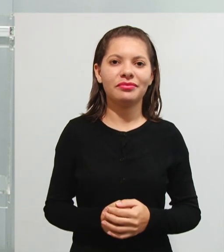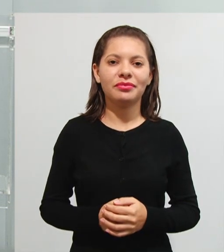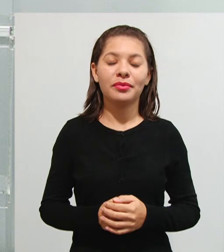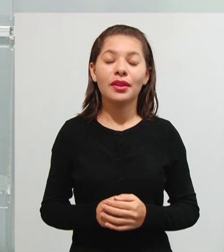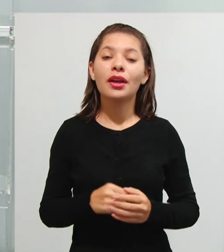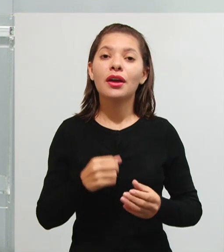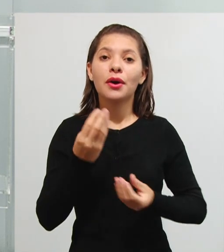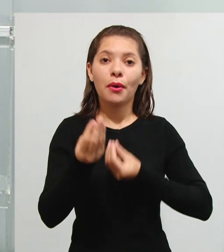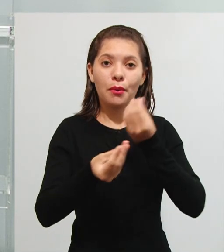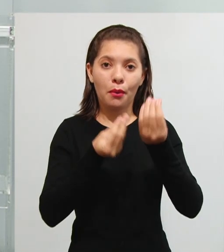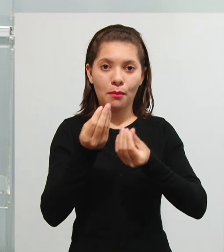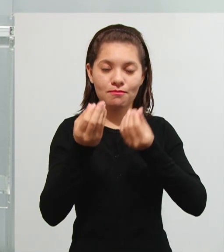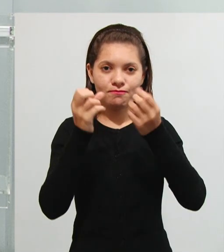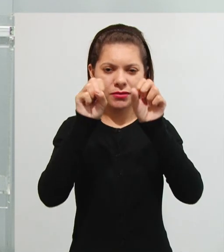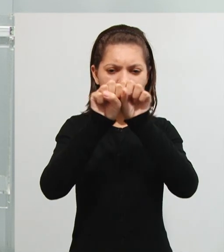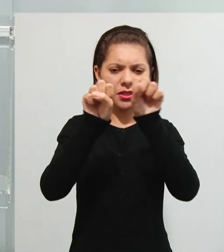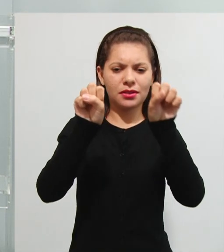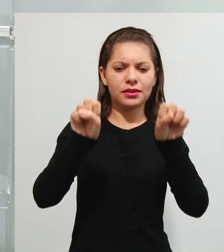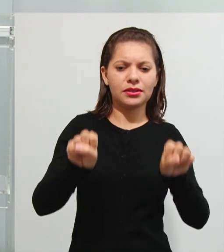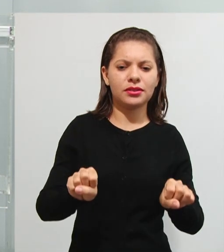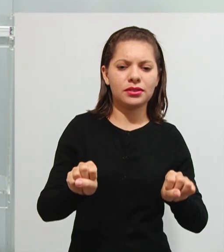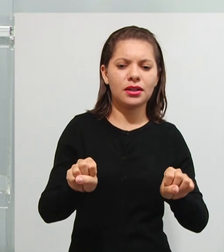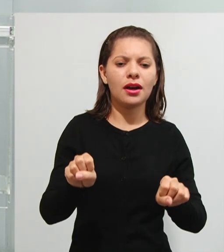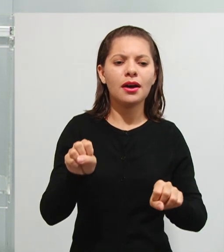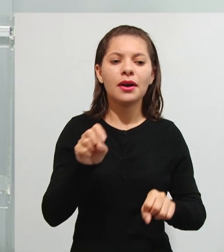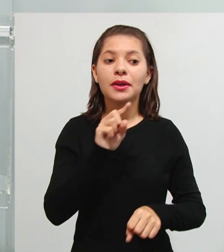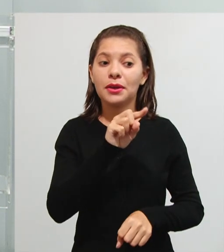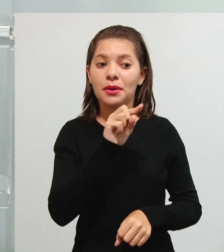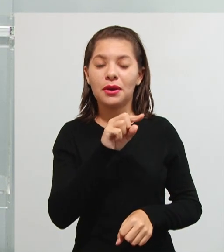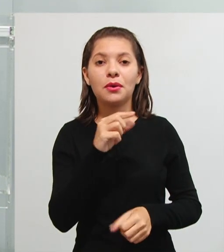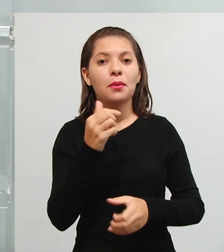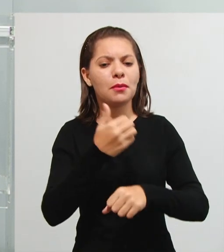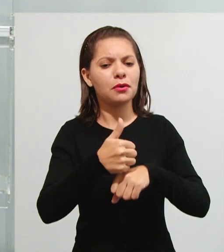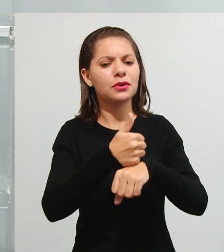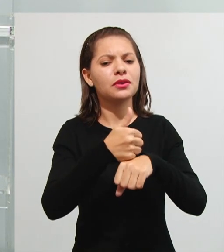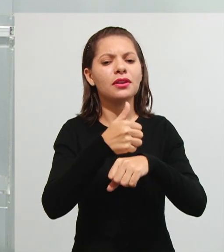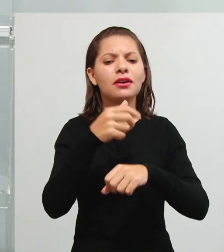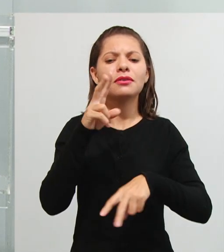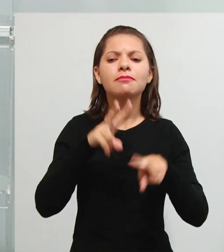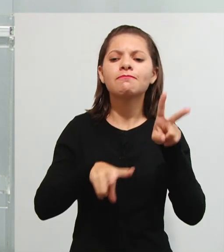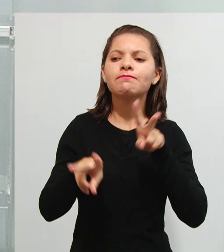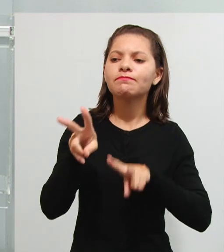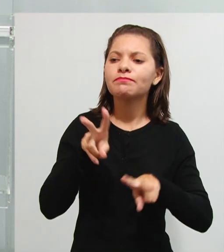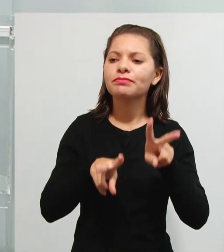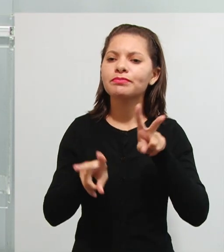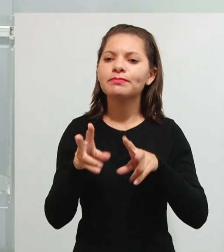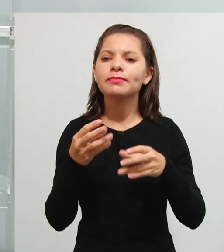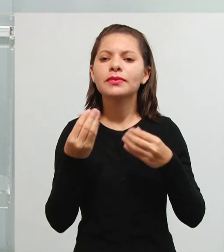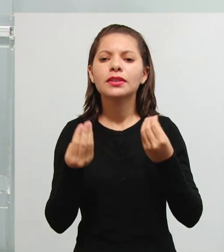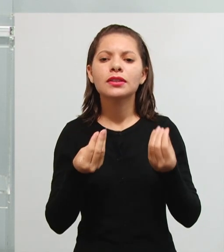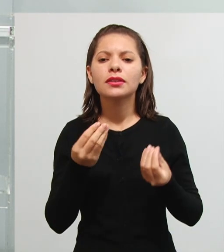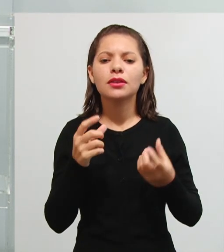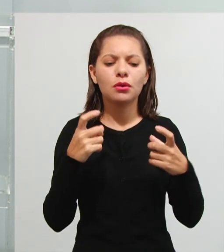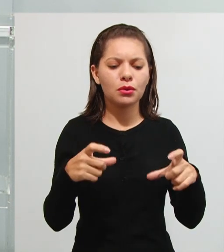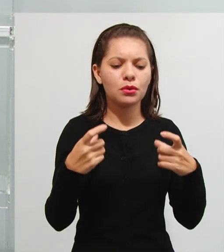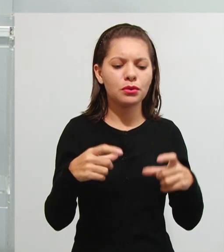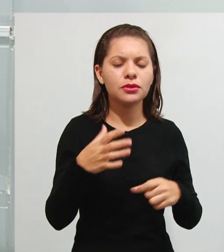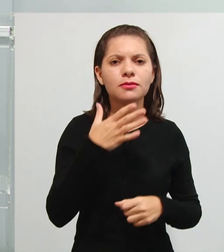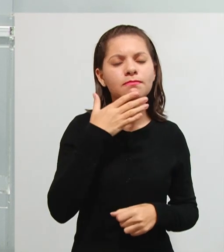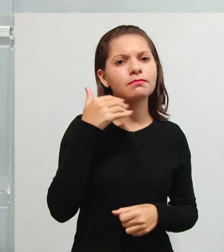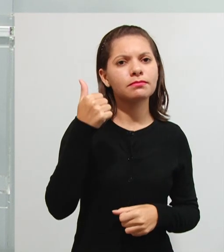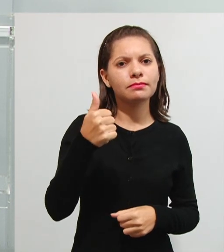uma forma de sistematizar para que ele possa visualizar como que ele tá indo e aonde que ele pode melhorar